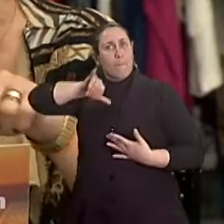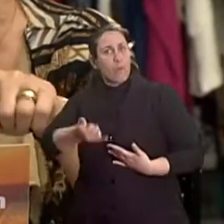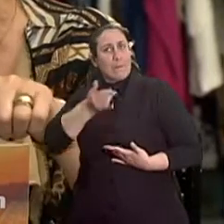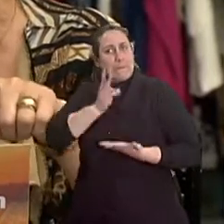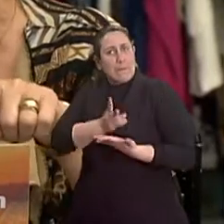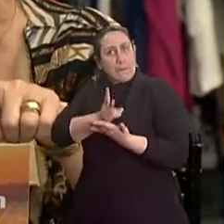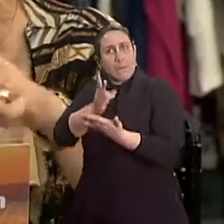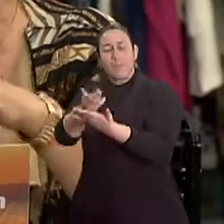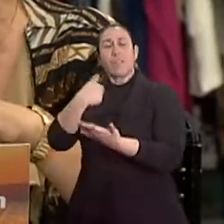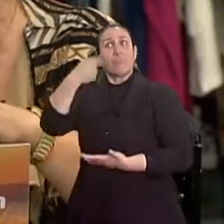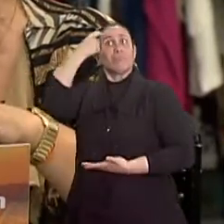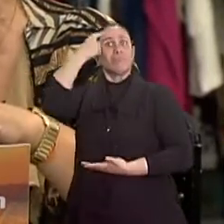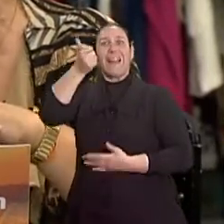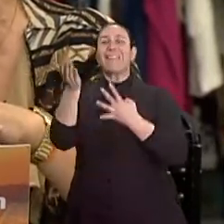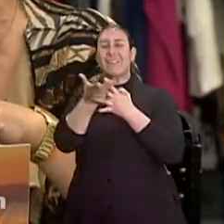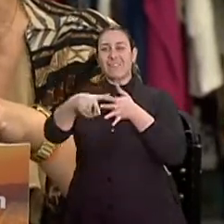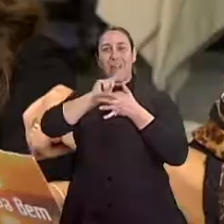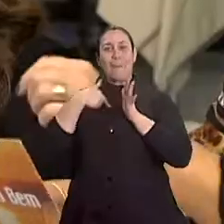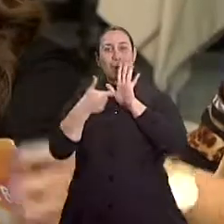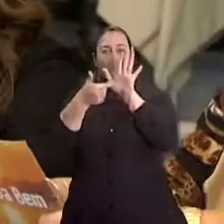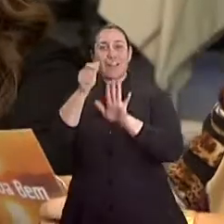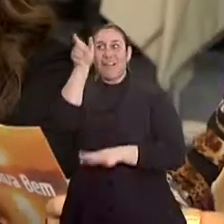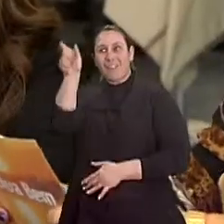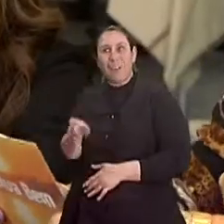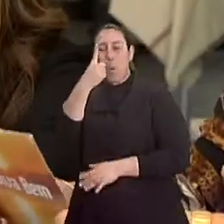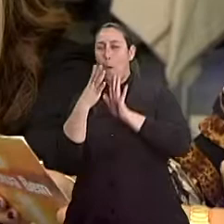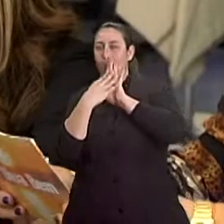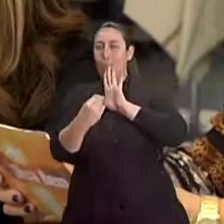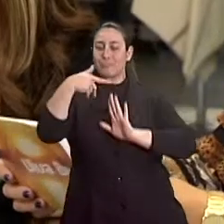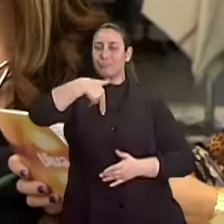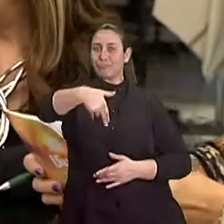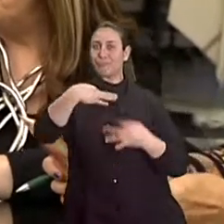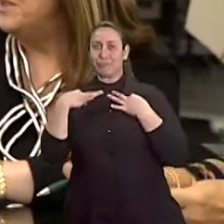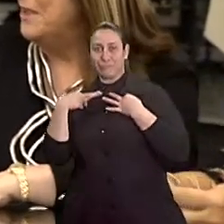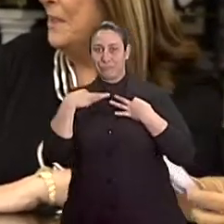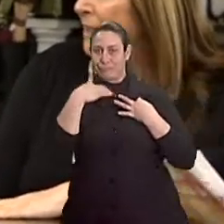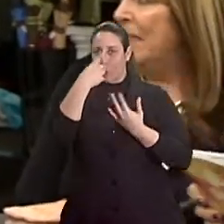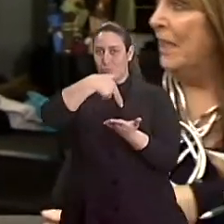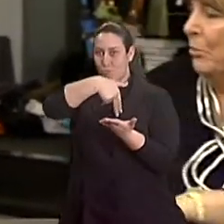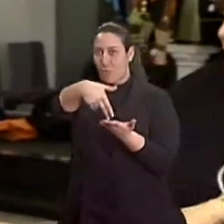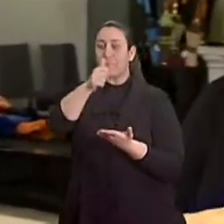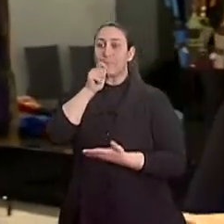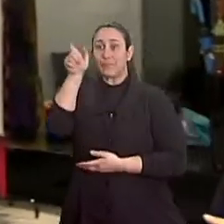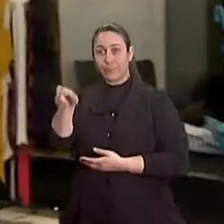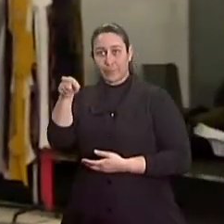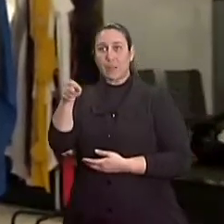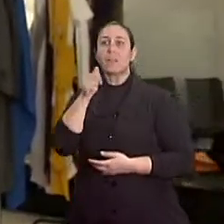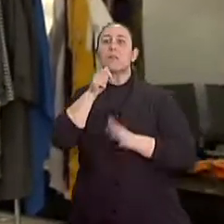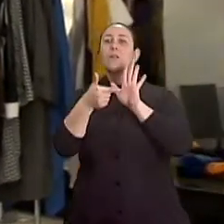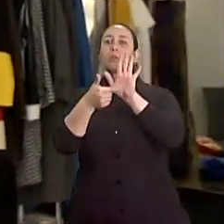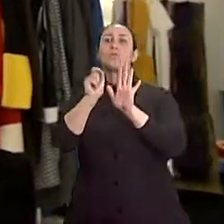e eu chamei antes do intervalo que a gente ia mostrar modelos. Vamos começar. A Camila vai mostrar um modelo em lã cachemira. É um modelo, é